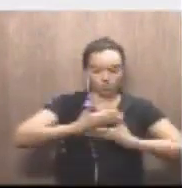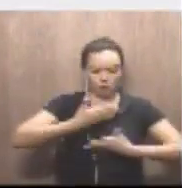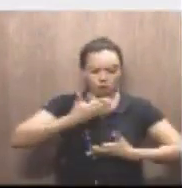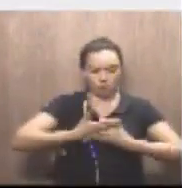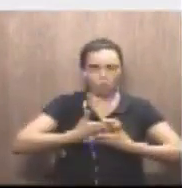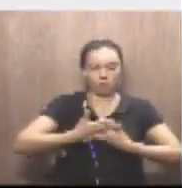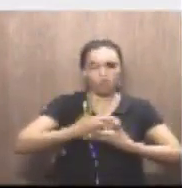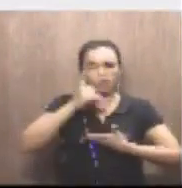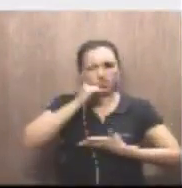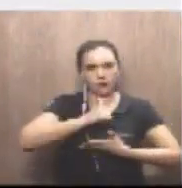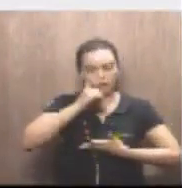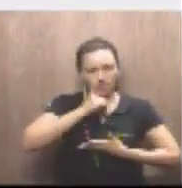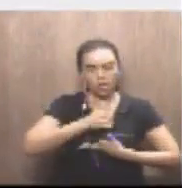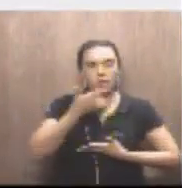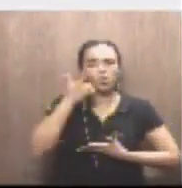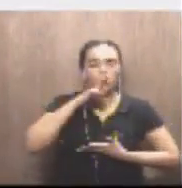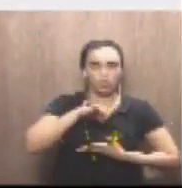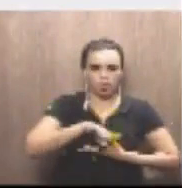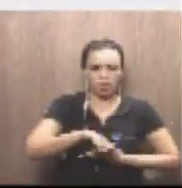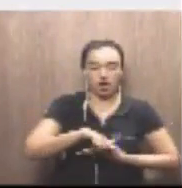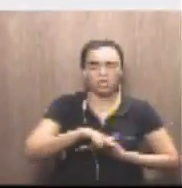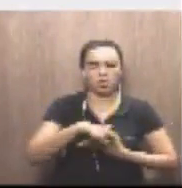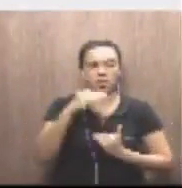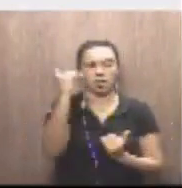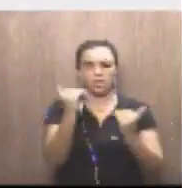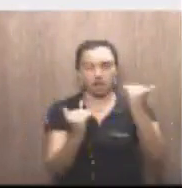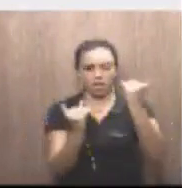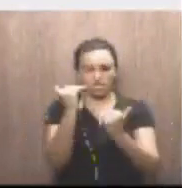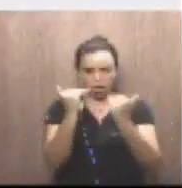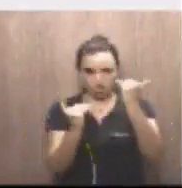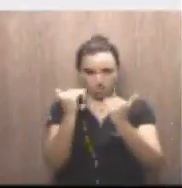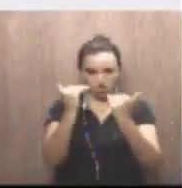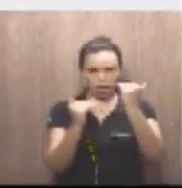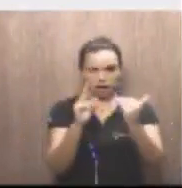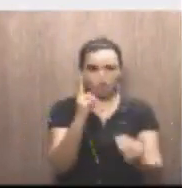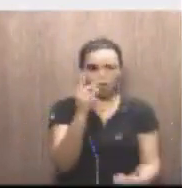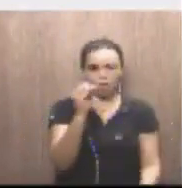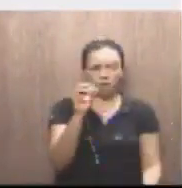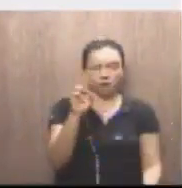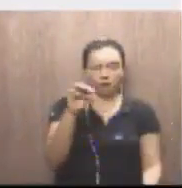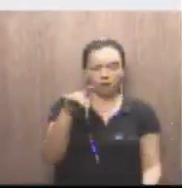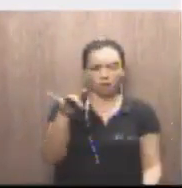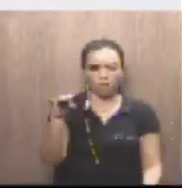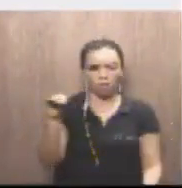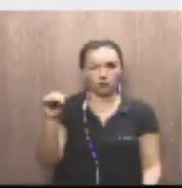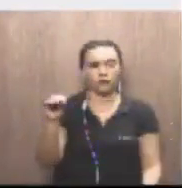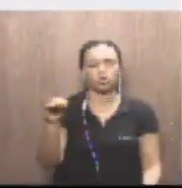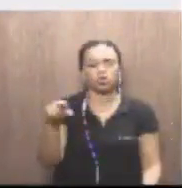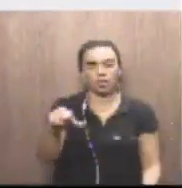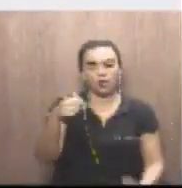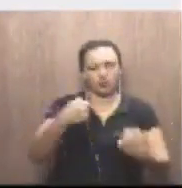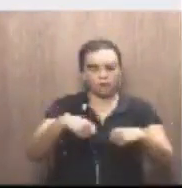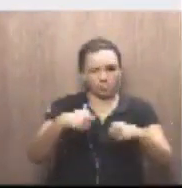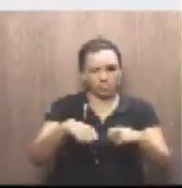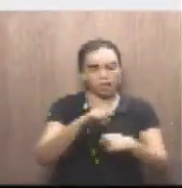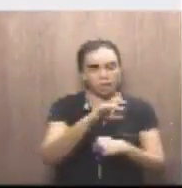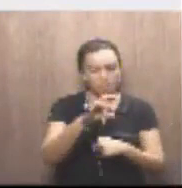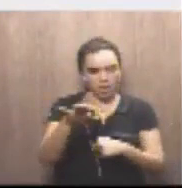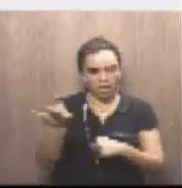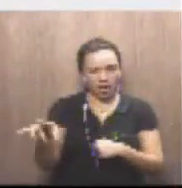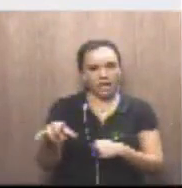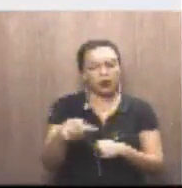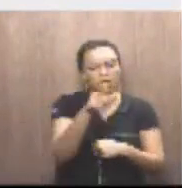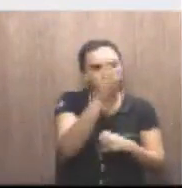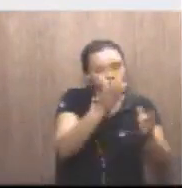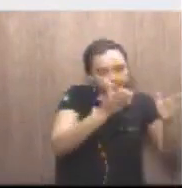tem a capacidade de dosar os hormônios de forma que ela precise para cada fase de trabalho